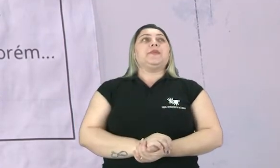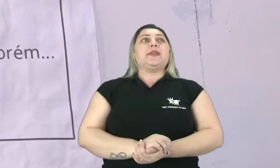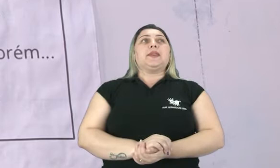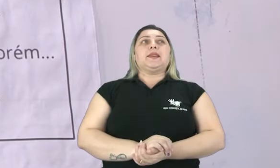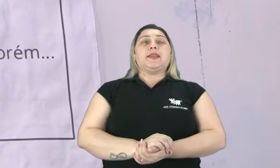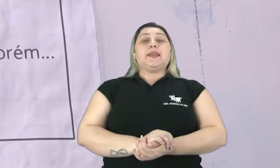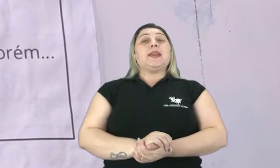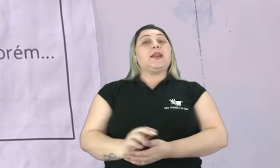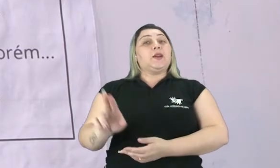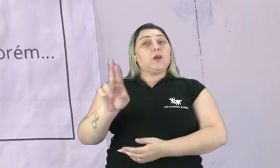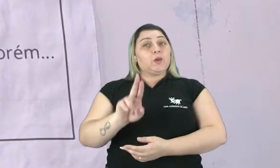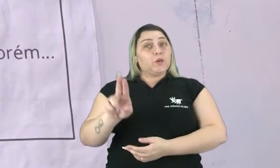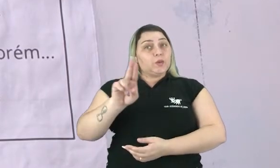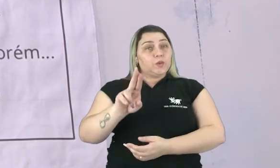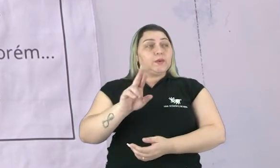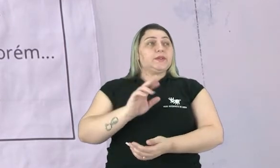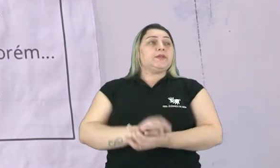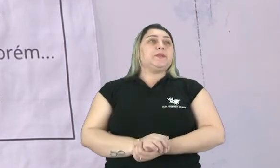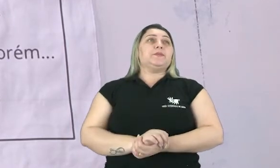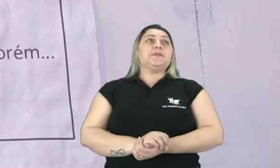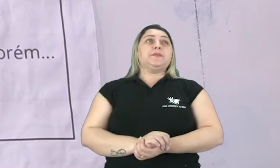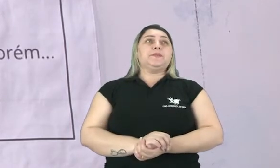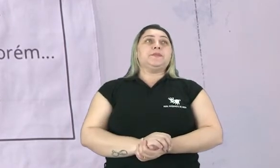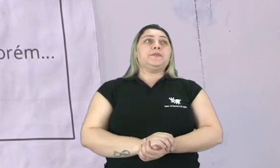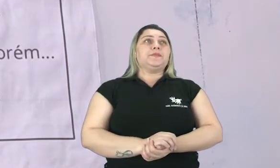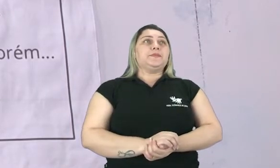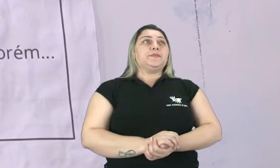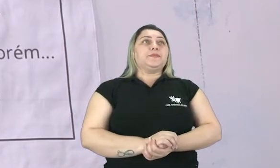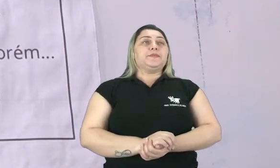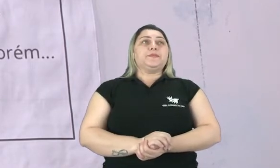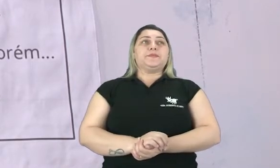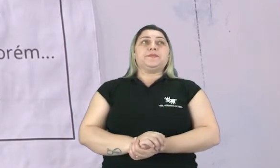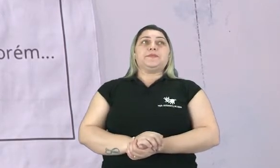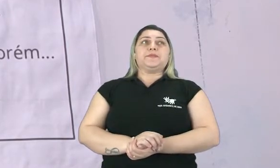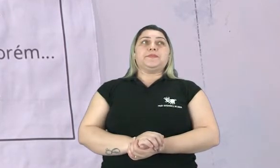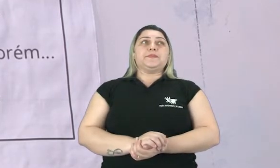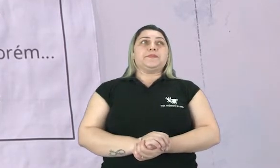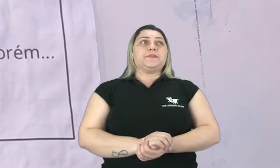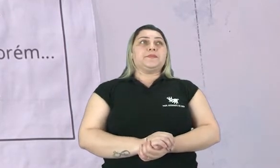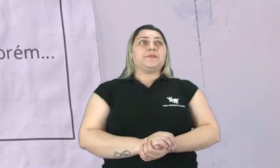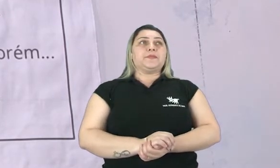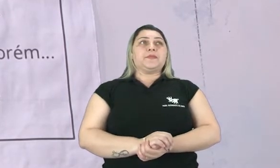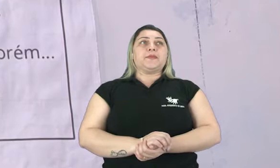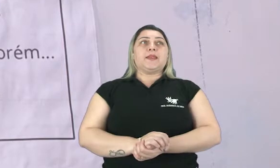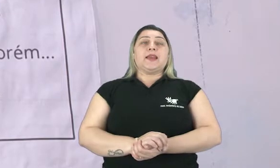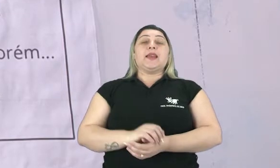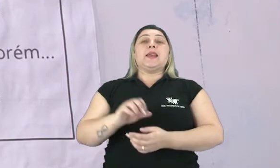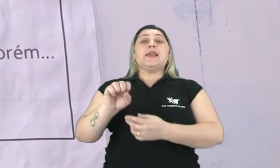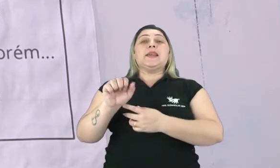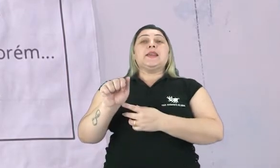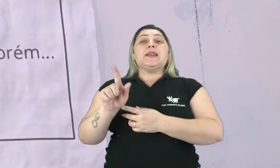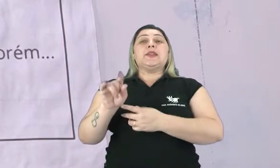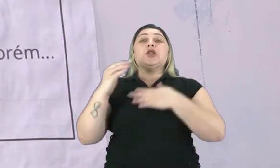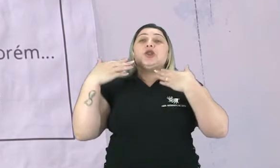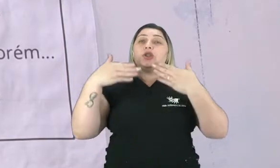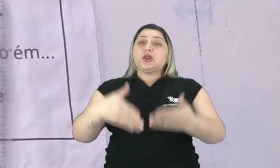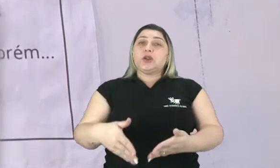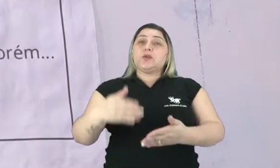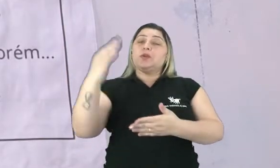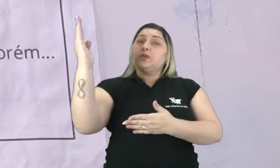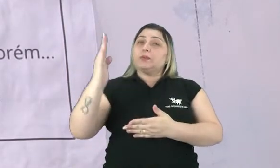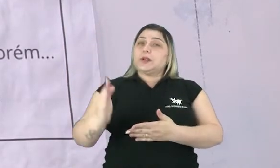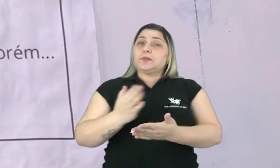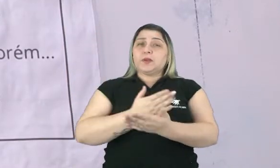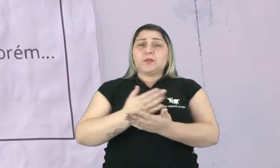essa palavra aqui, para a gente não usar a definição de maneira errada. Quando eu me refiro a Sadi, quando ele chegou aqui no Brasil